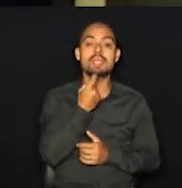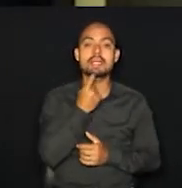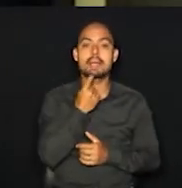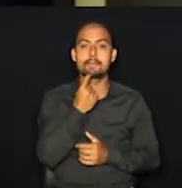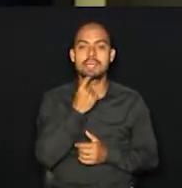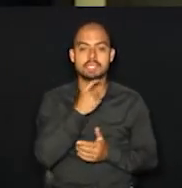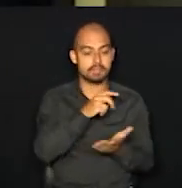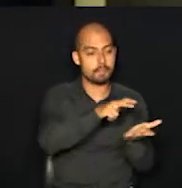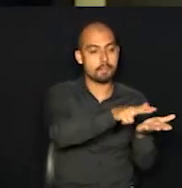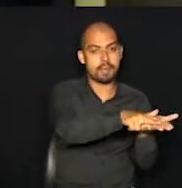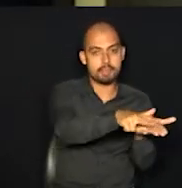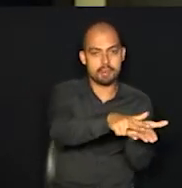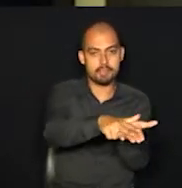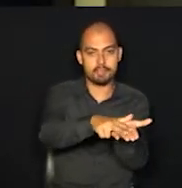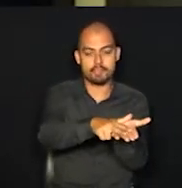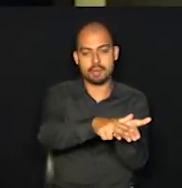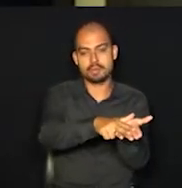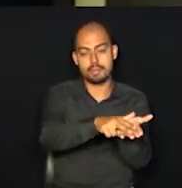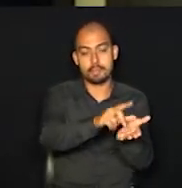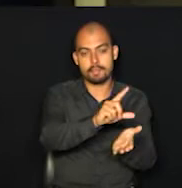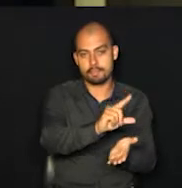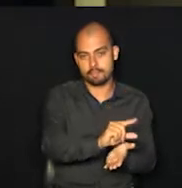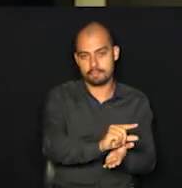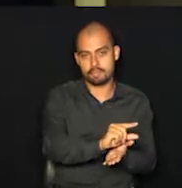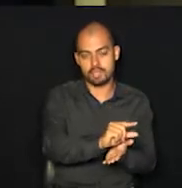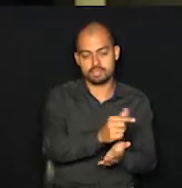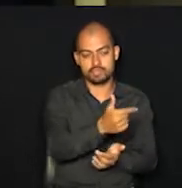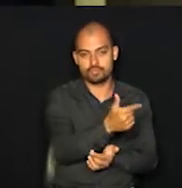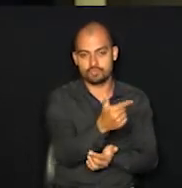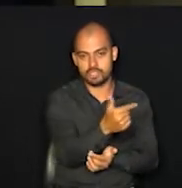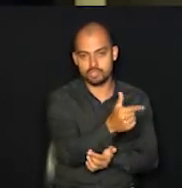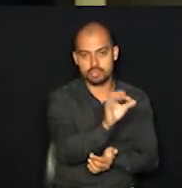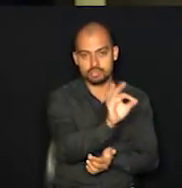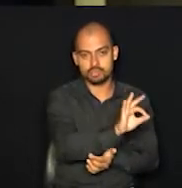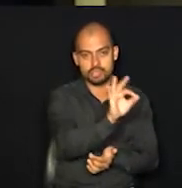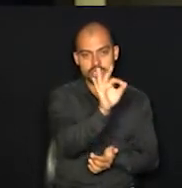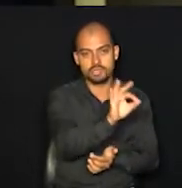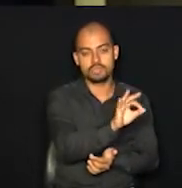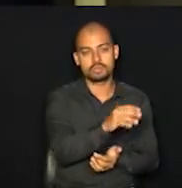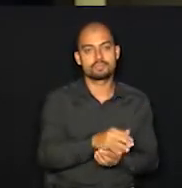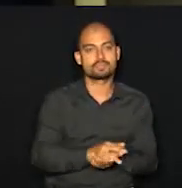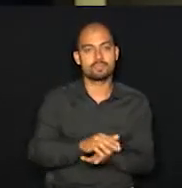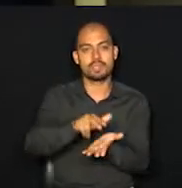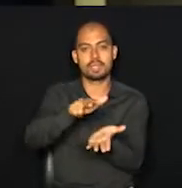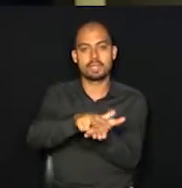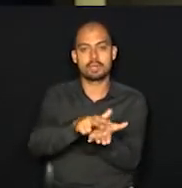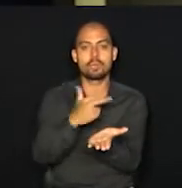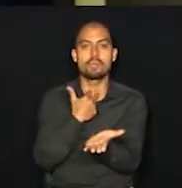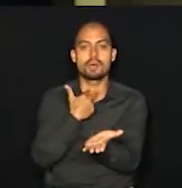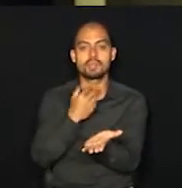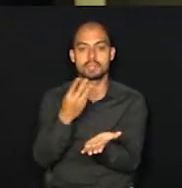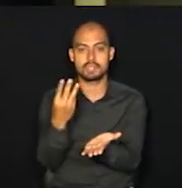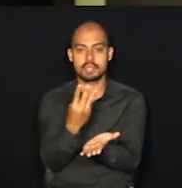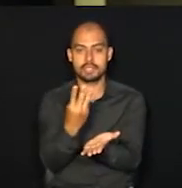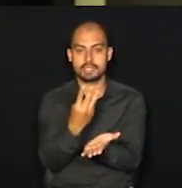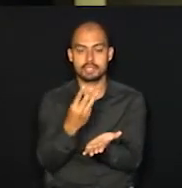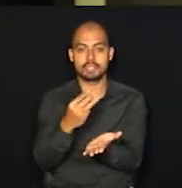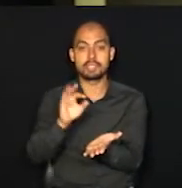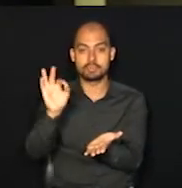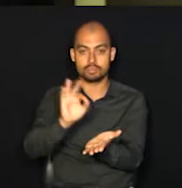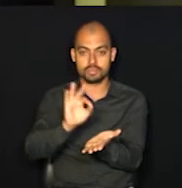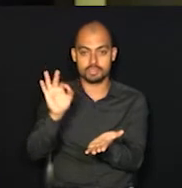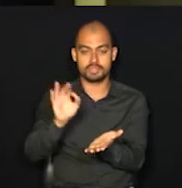de 22%, aproximadamente, e uma ocupação dos leitos de 33%. A nossa taxa